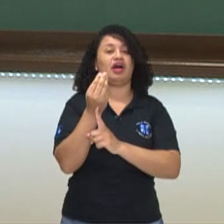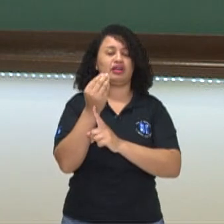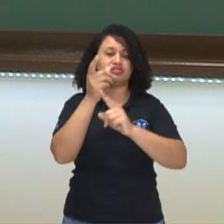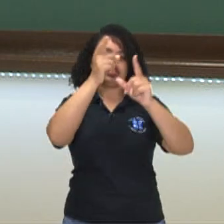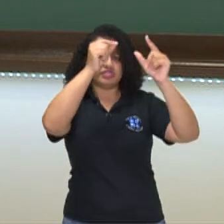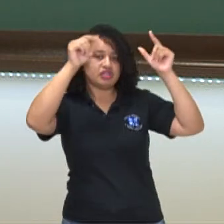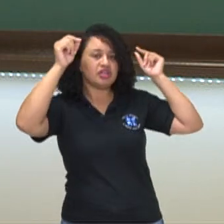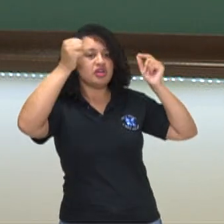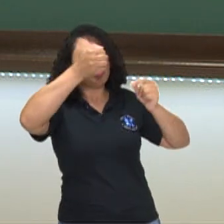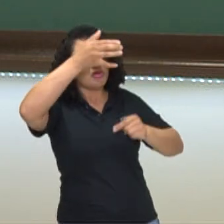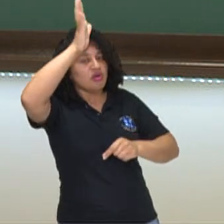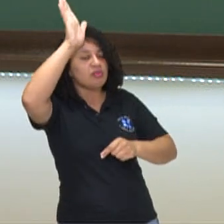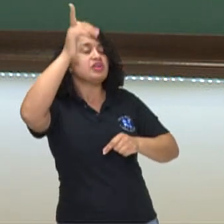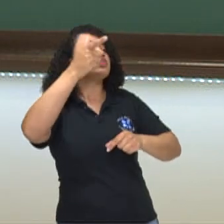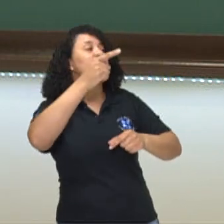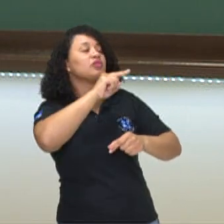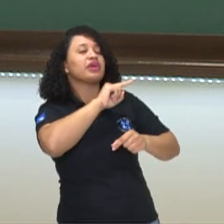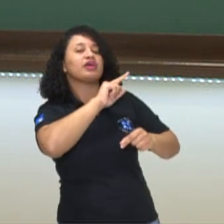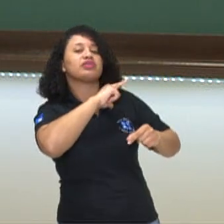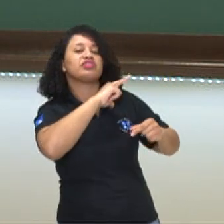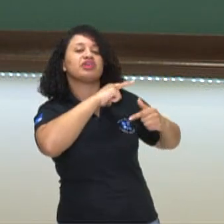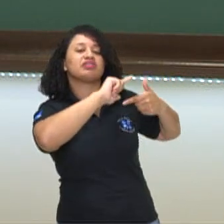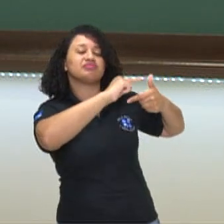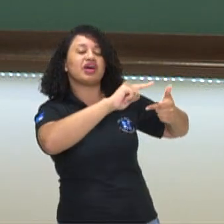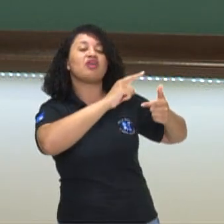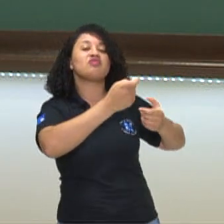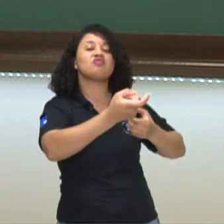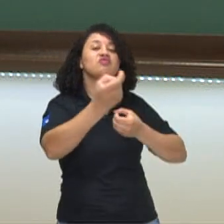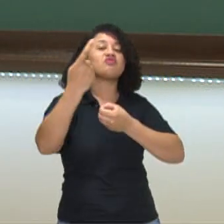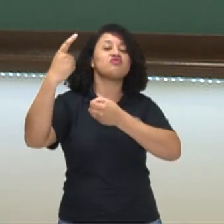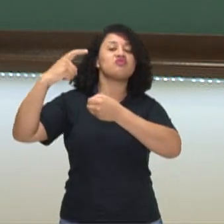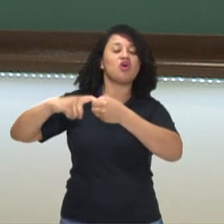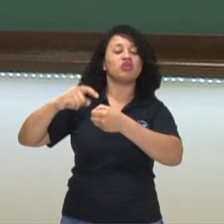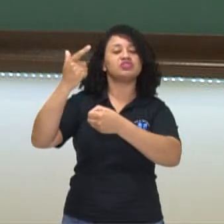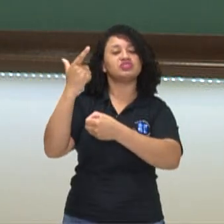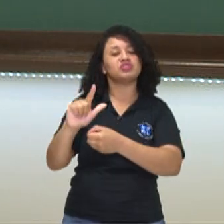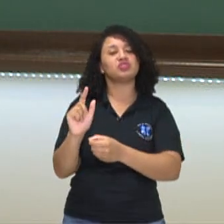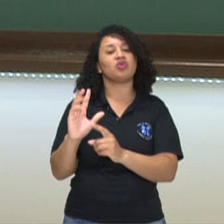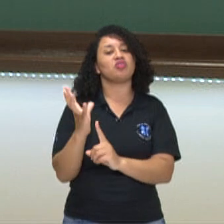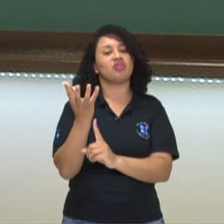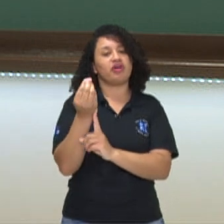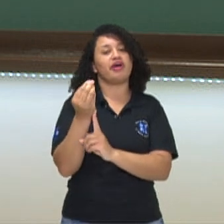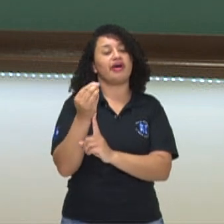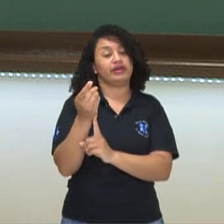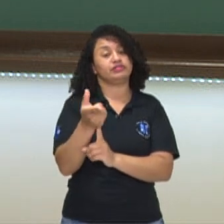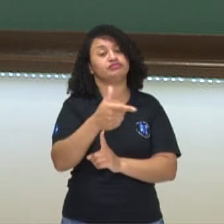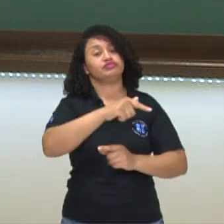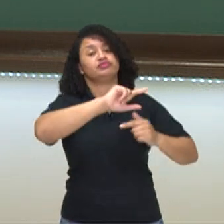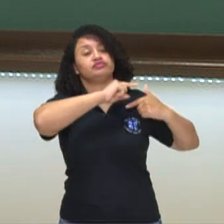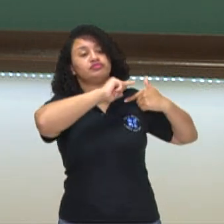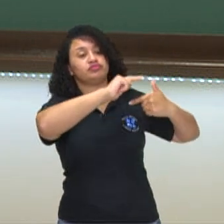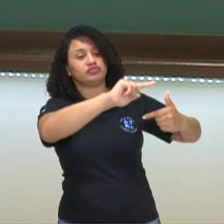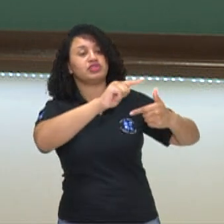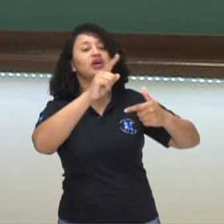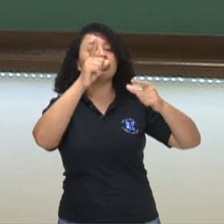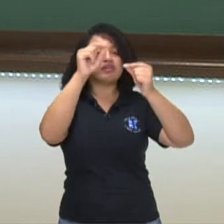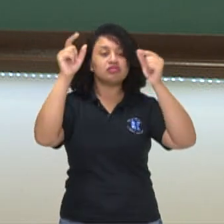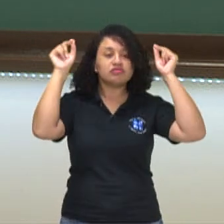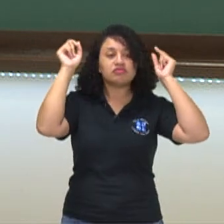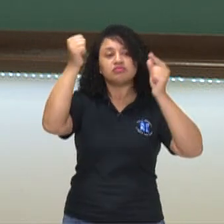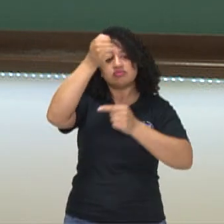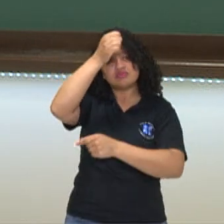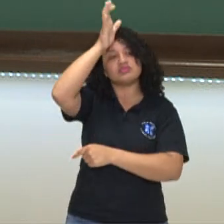esse retorno, né, aos valores artísticos da Antiguidade Clássica, né, de Grécia e de Roma,